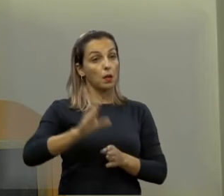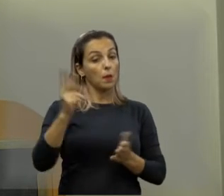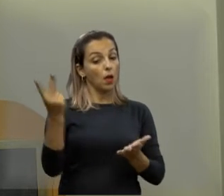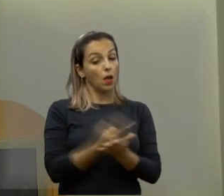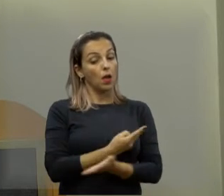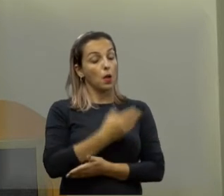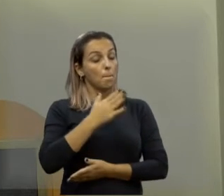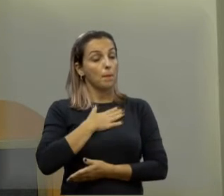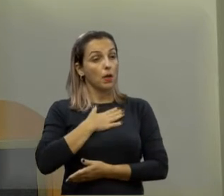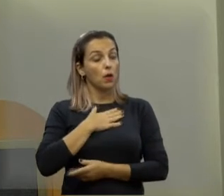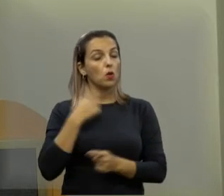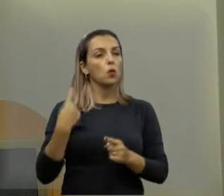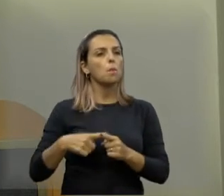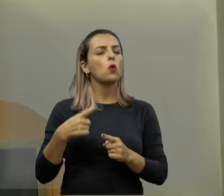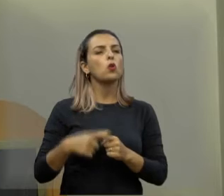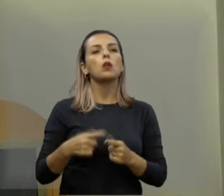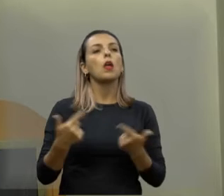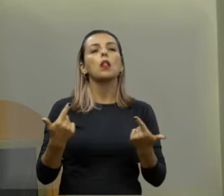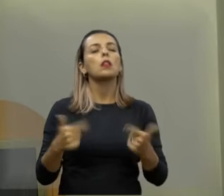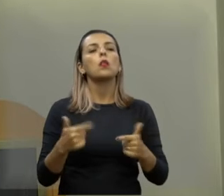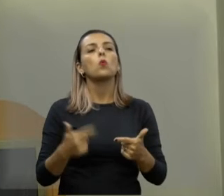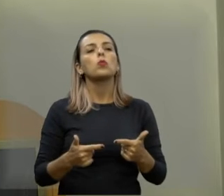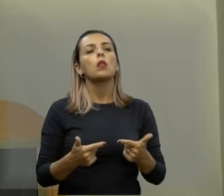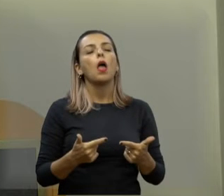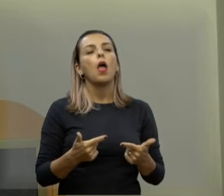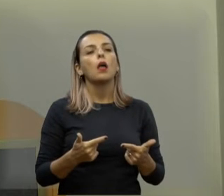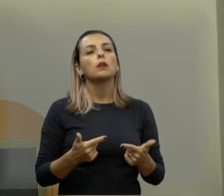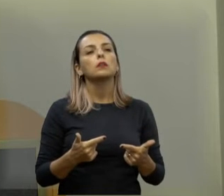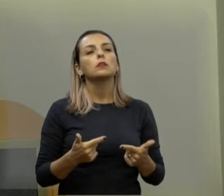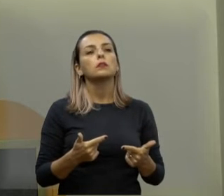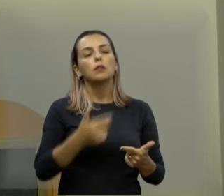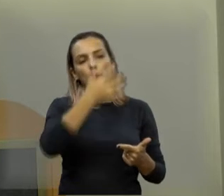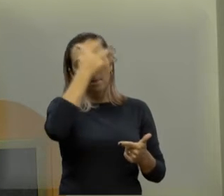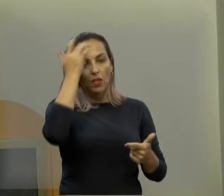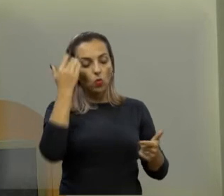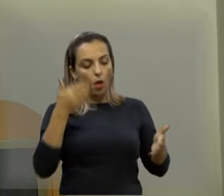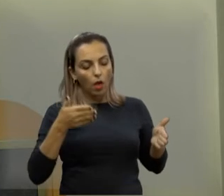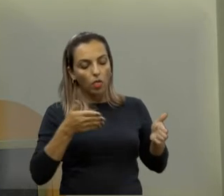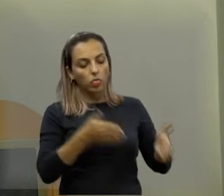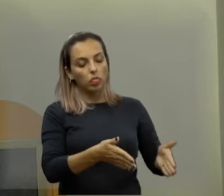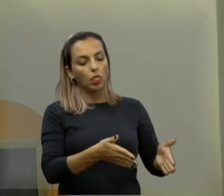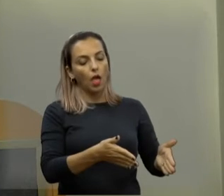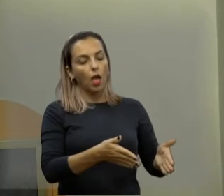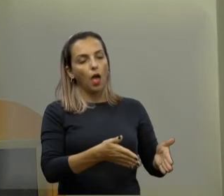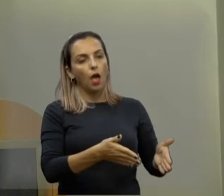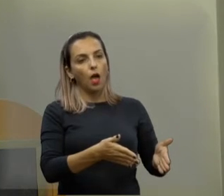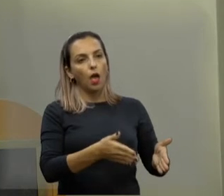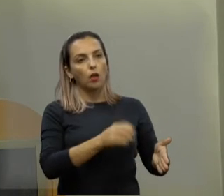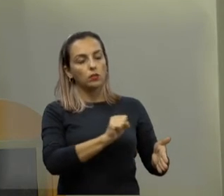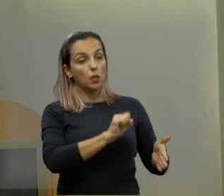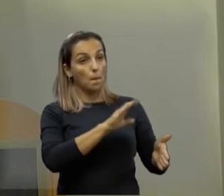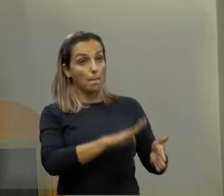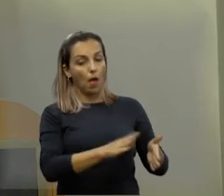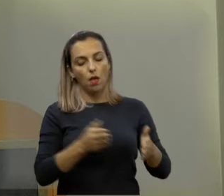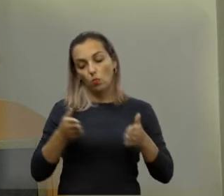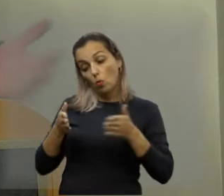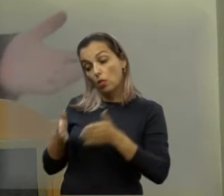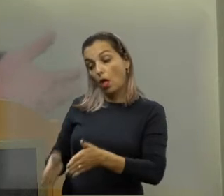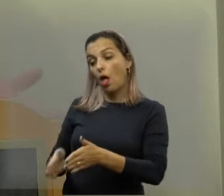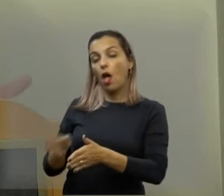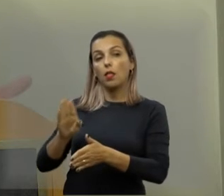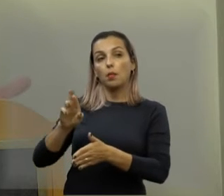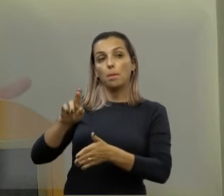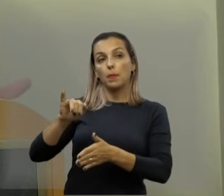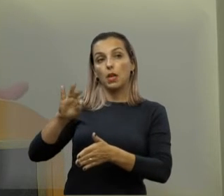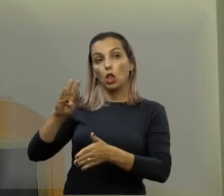dizer porque que não têm o mesmo tratamento as pessoas que são enterradas nos brilhos e as pessoas que estão